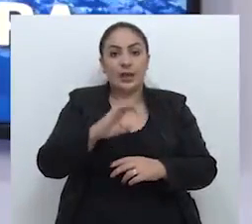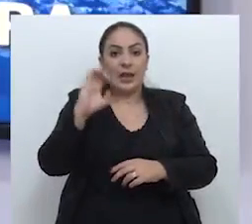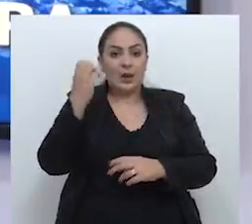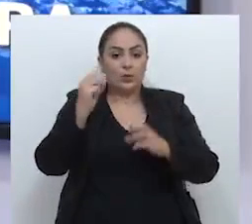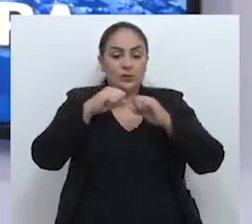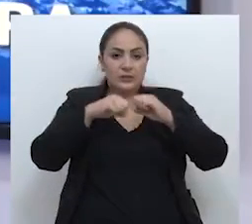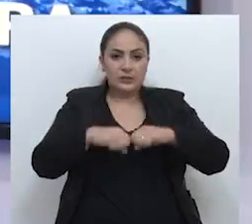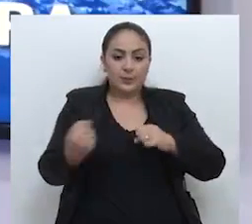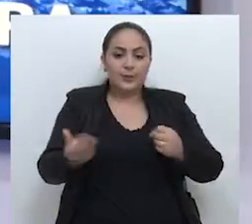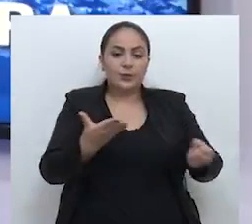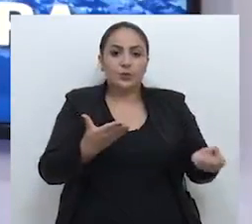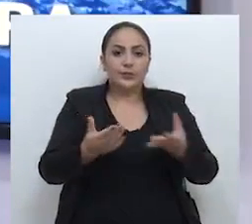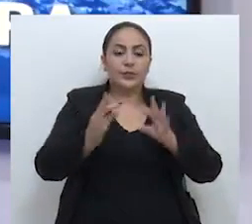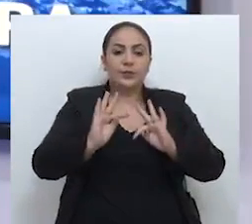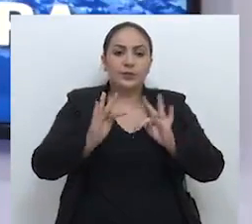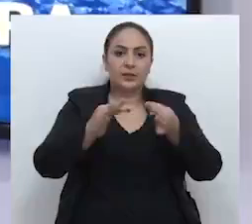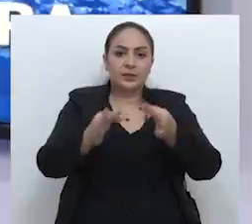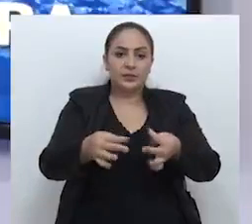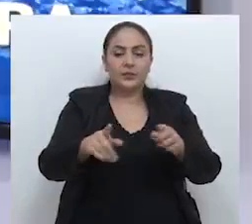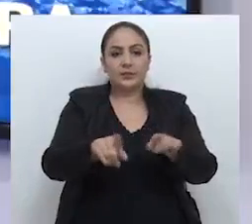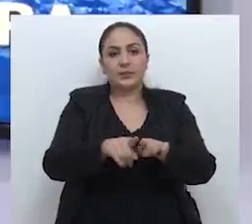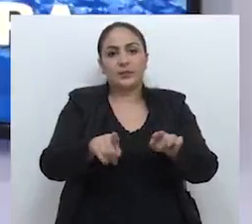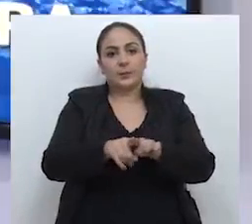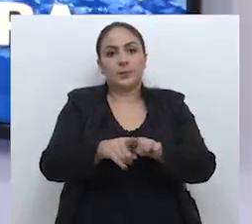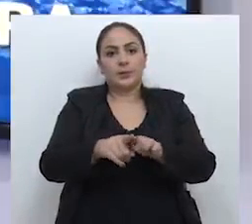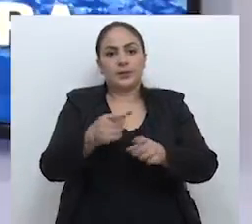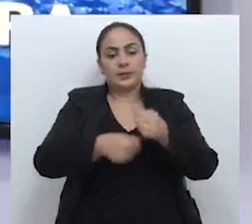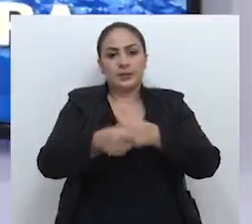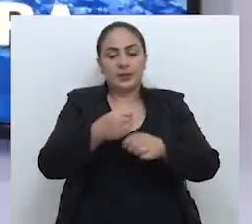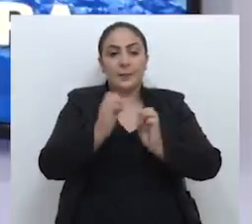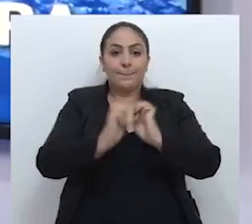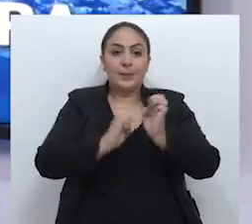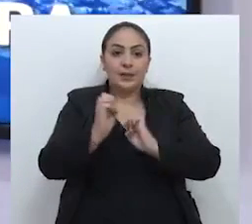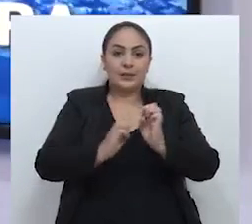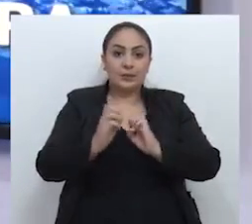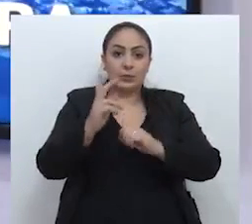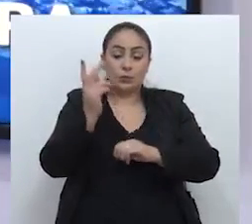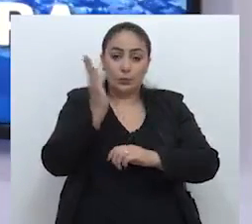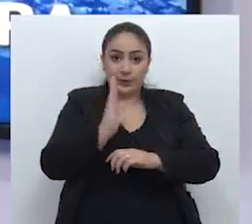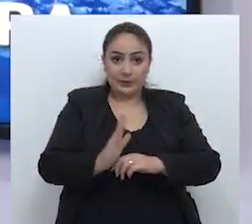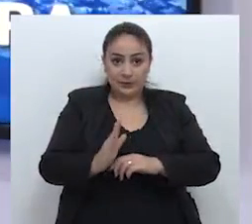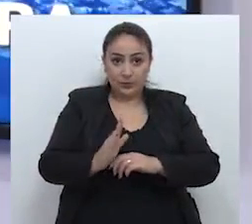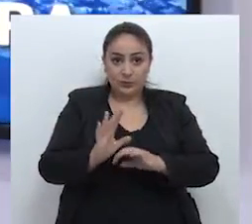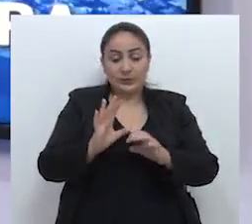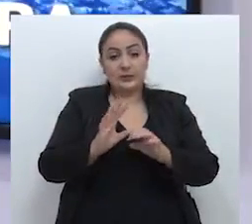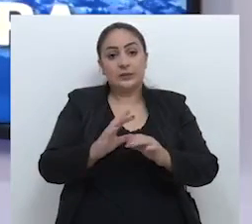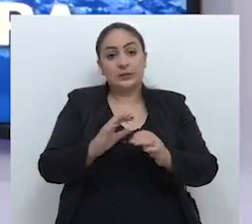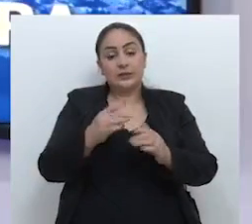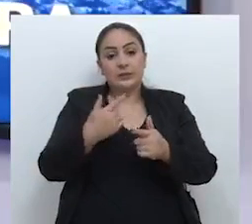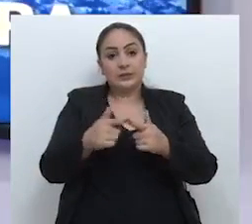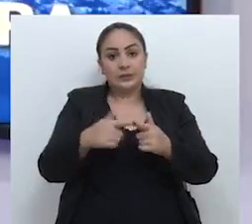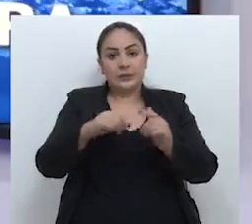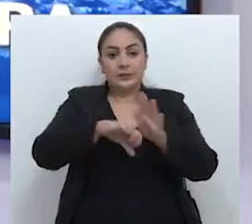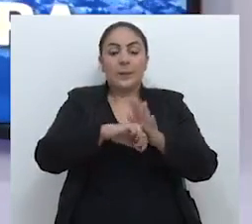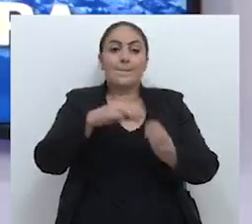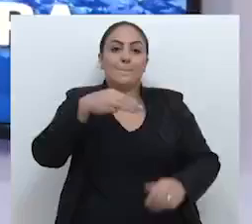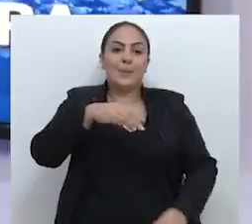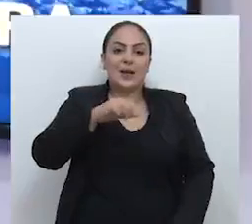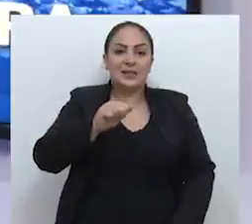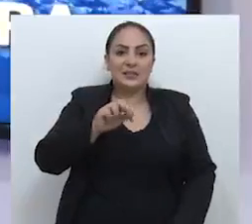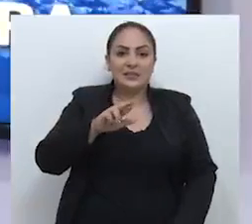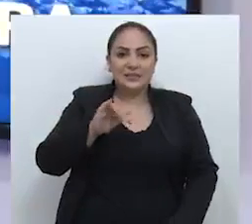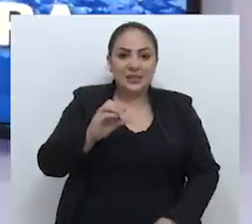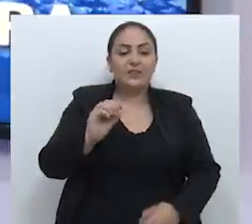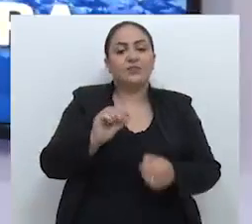de inovação, tecnologia e empreendedorismo no Brasil frente à crise. Márcia Capelari